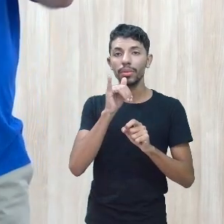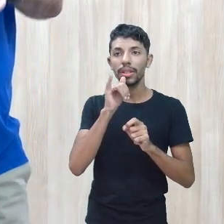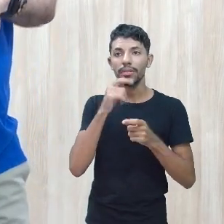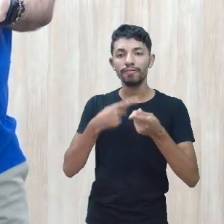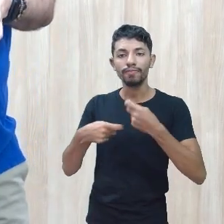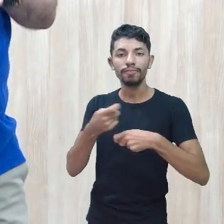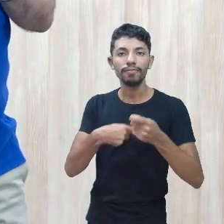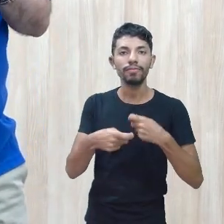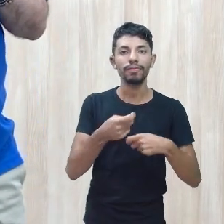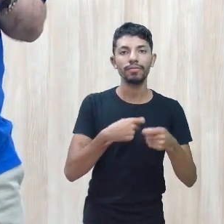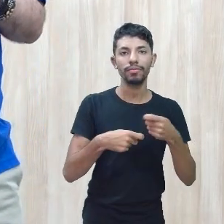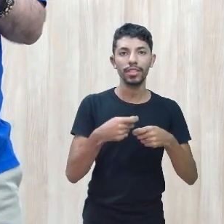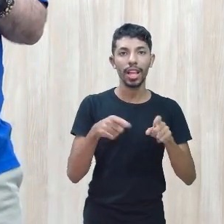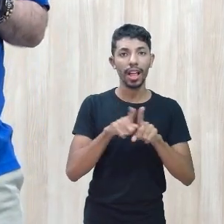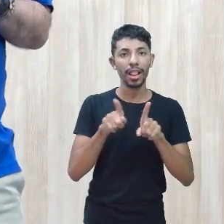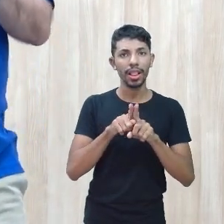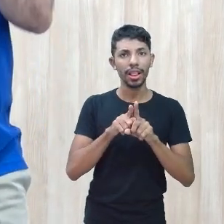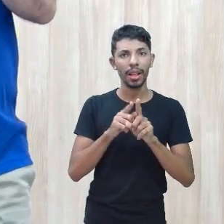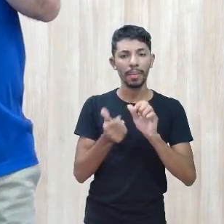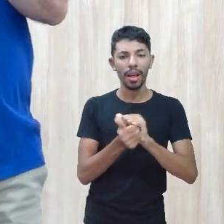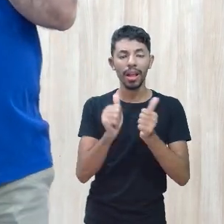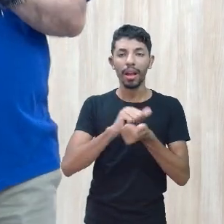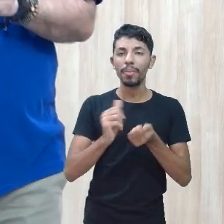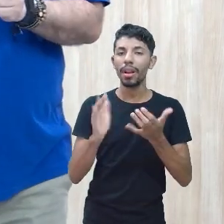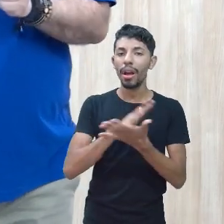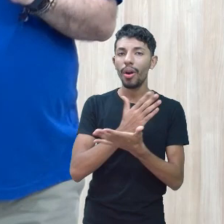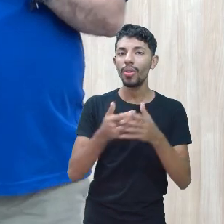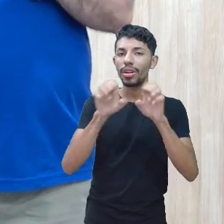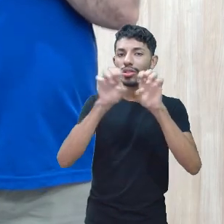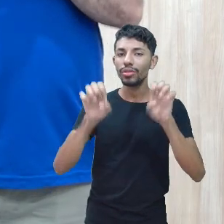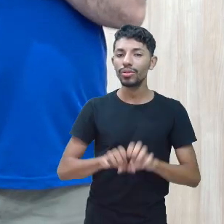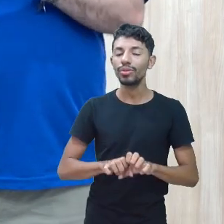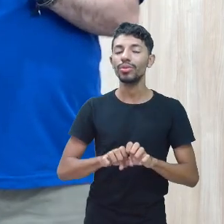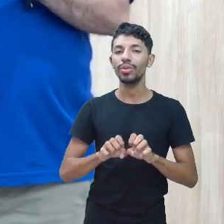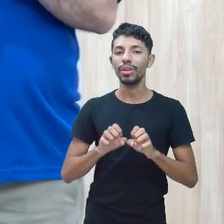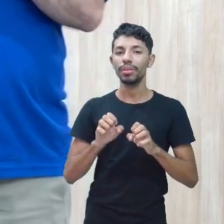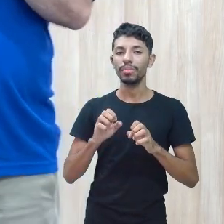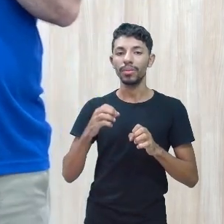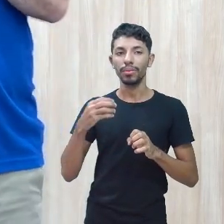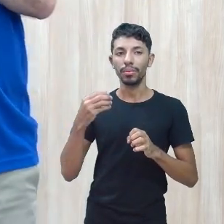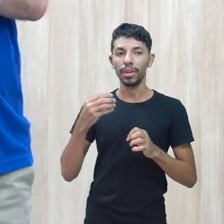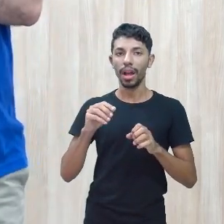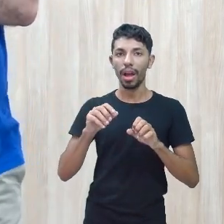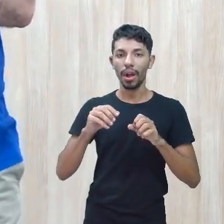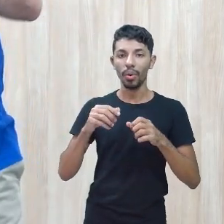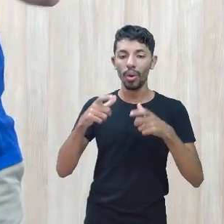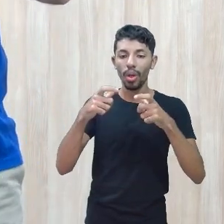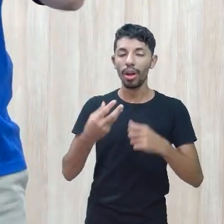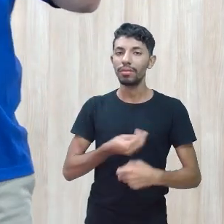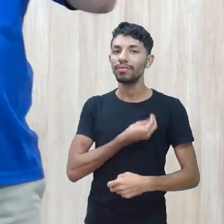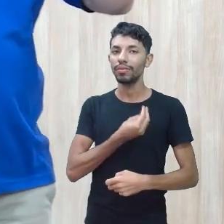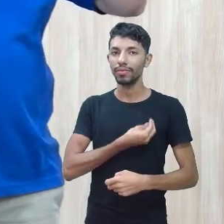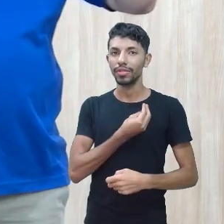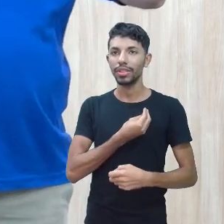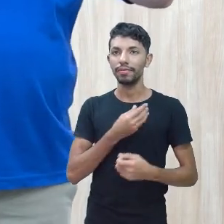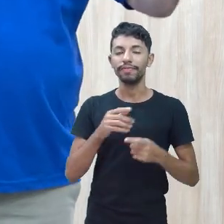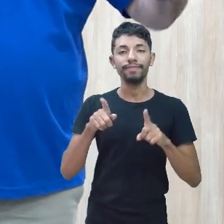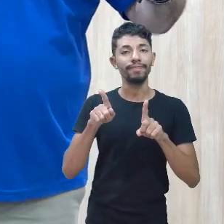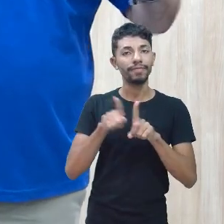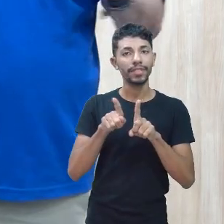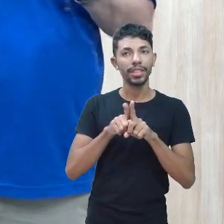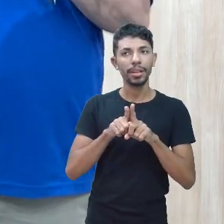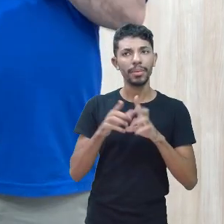ao meio no qual ele vive. E tudo isso, de acordo com esse pensador e com alguns